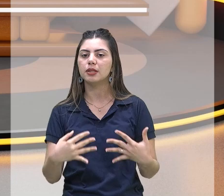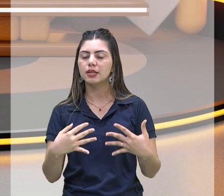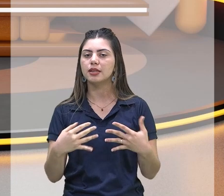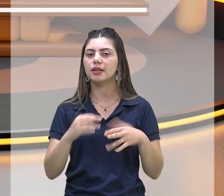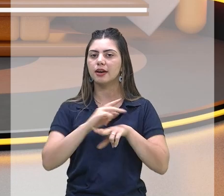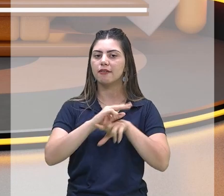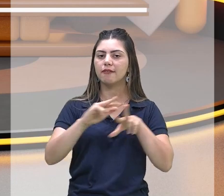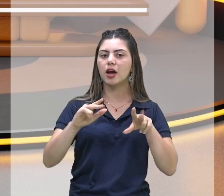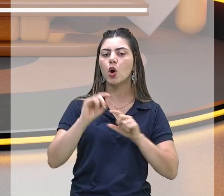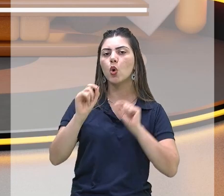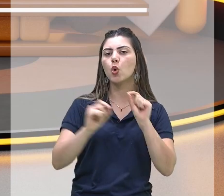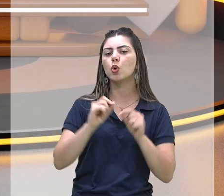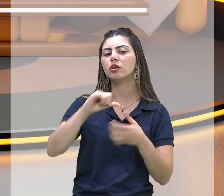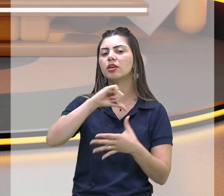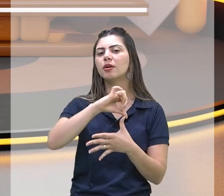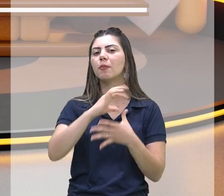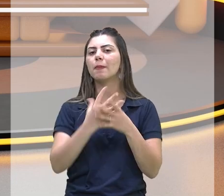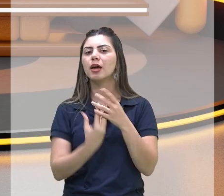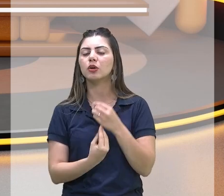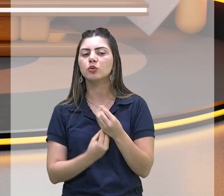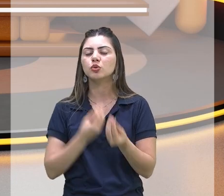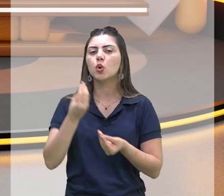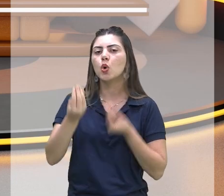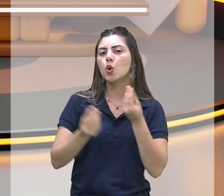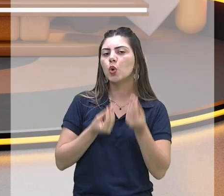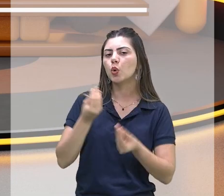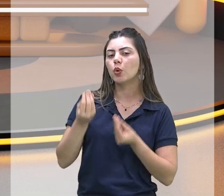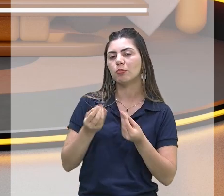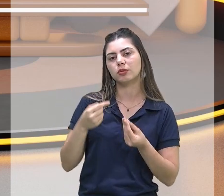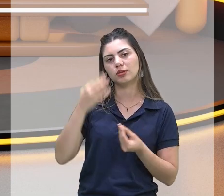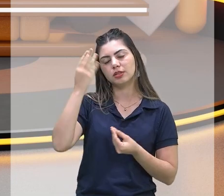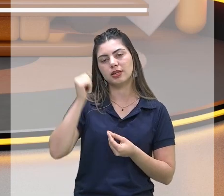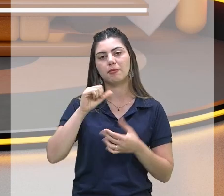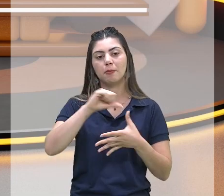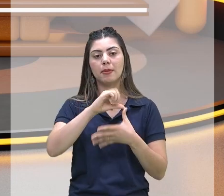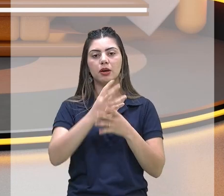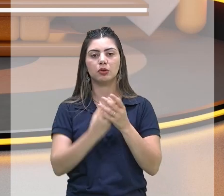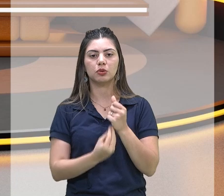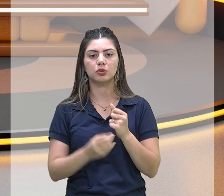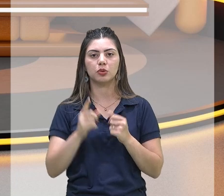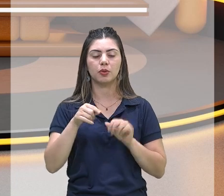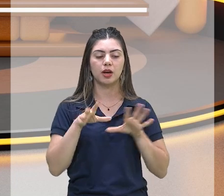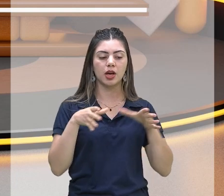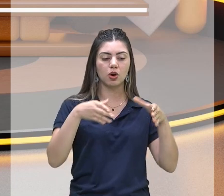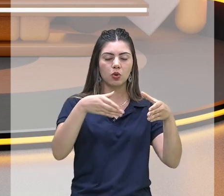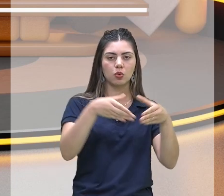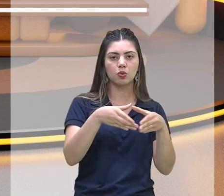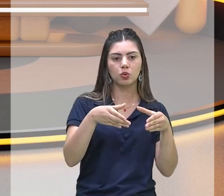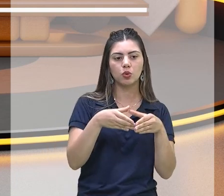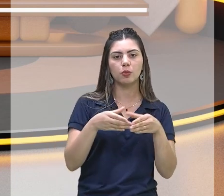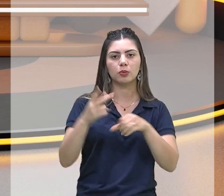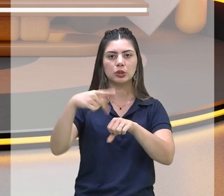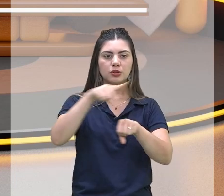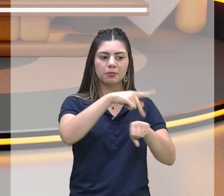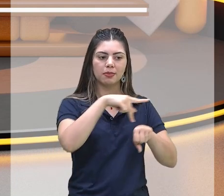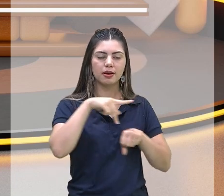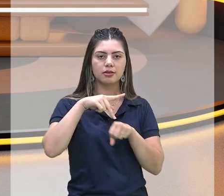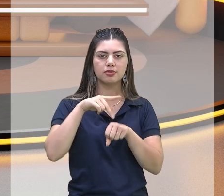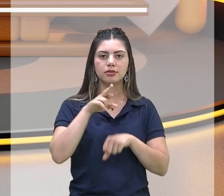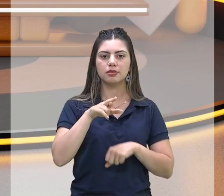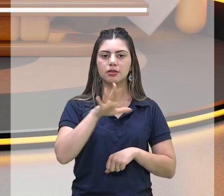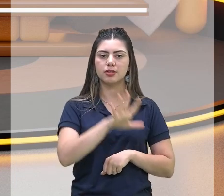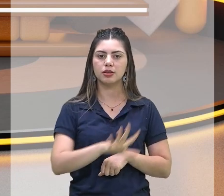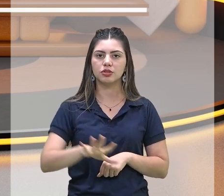o que é o Mercosul, né, que é um processo aí de integração regional, conformado